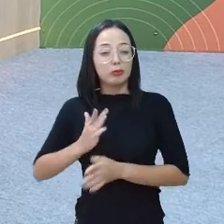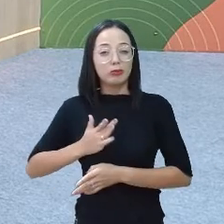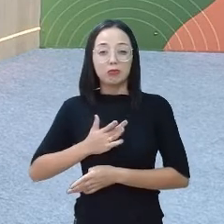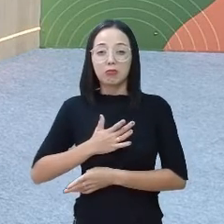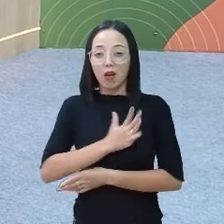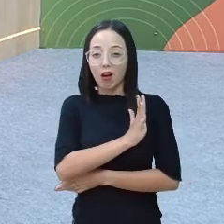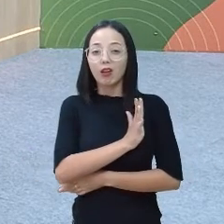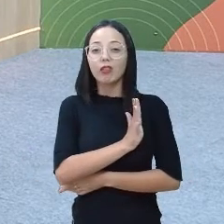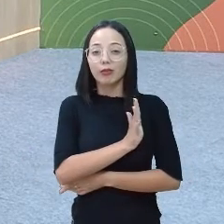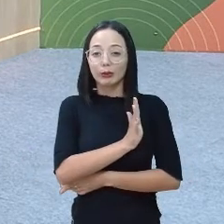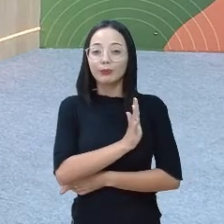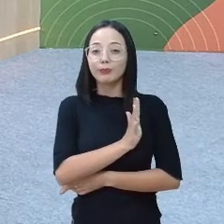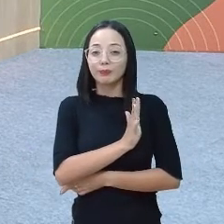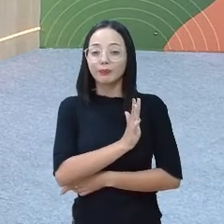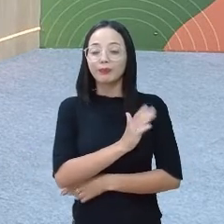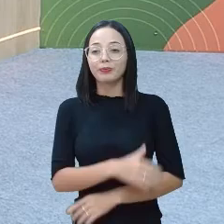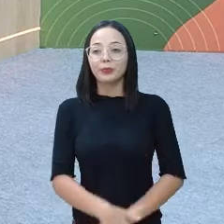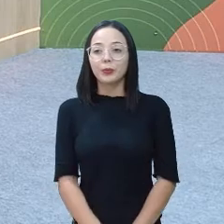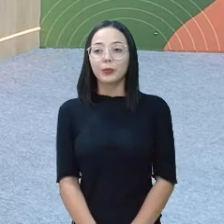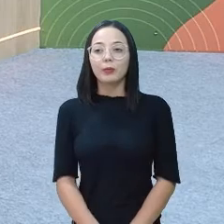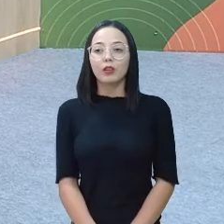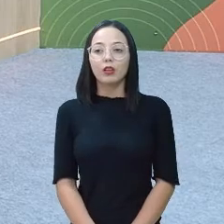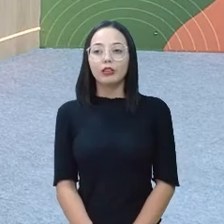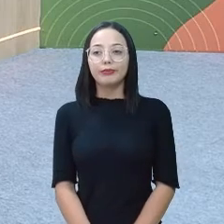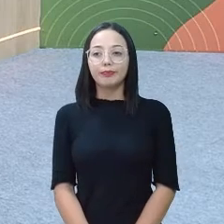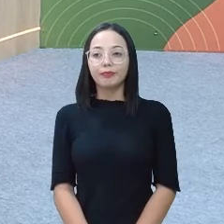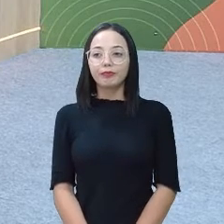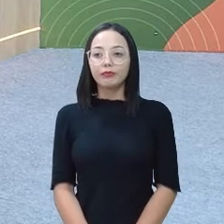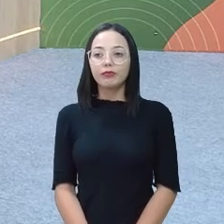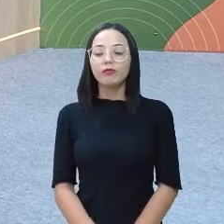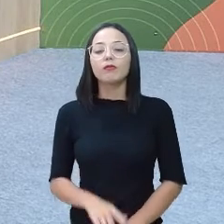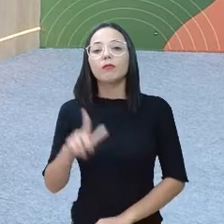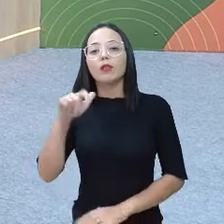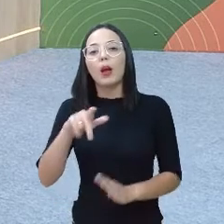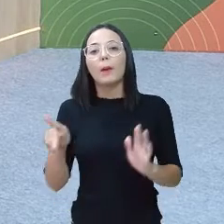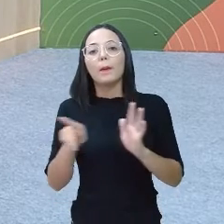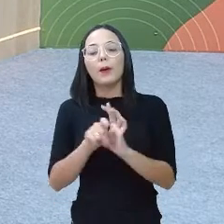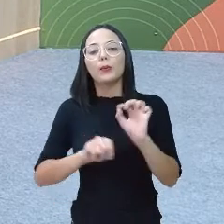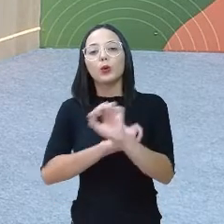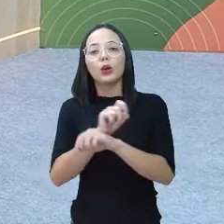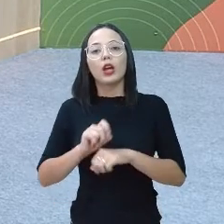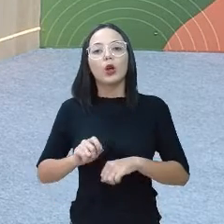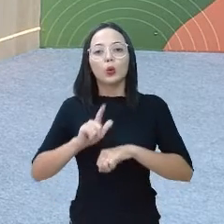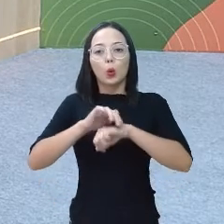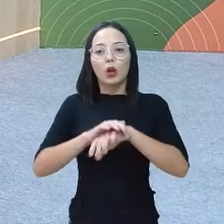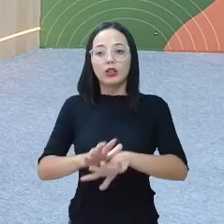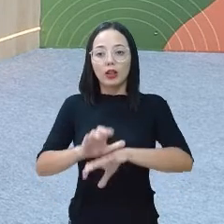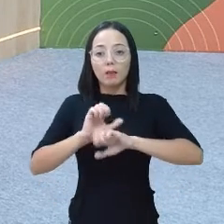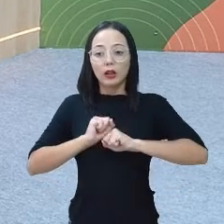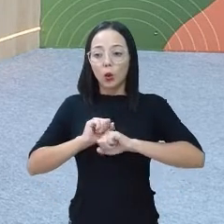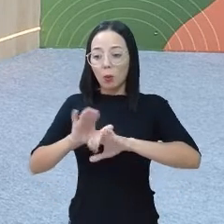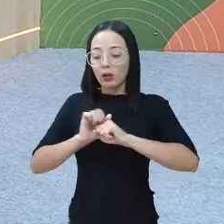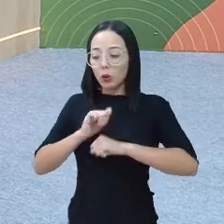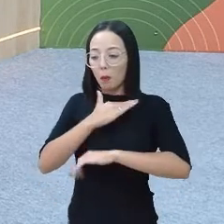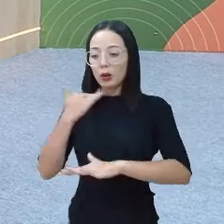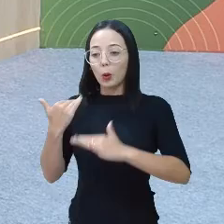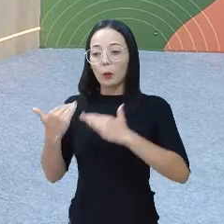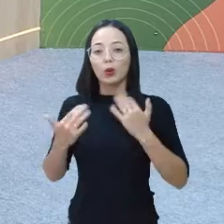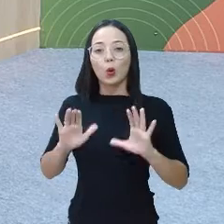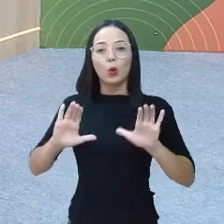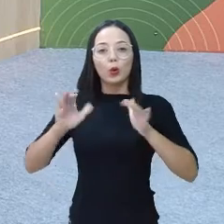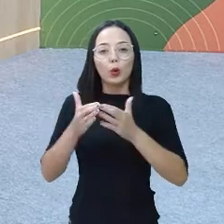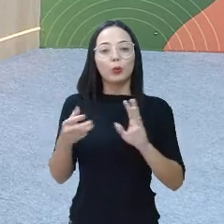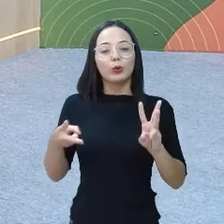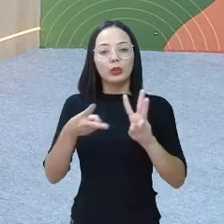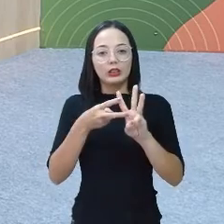né? E ela foi uma doença, né, que vitimou tribos inteiras, né, de